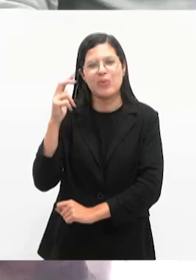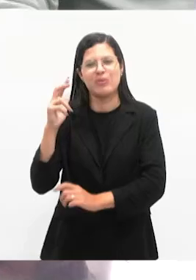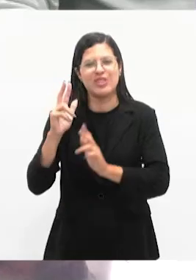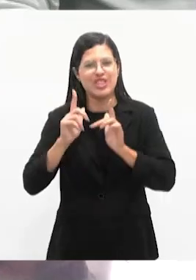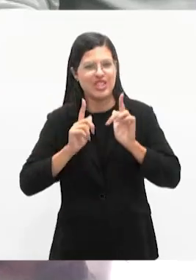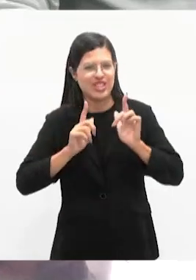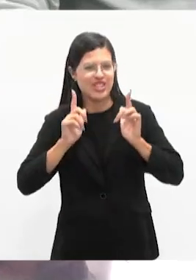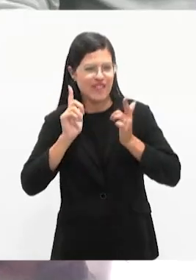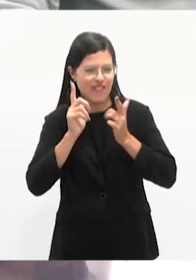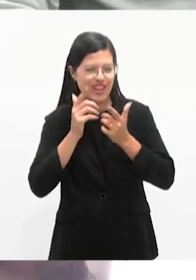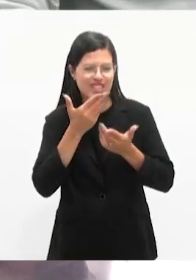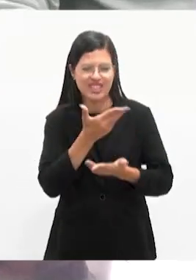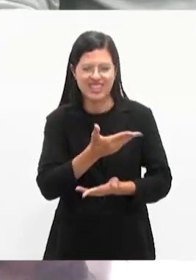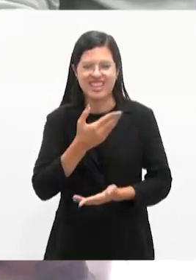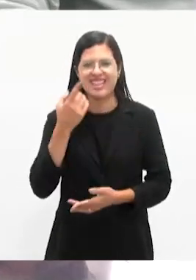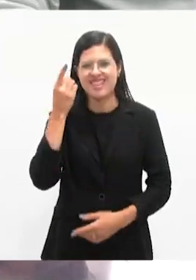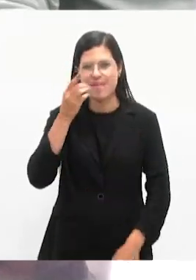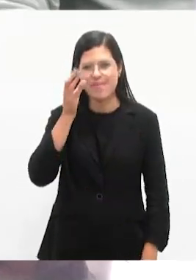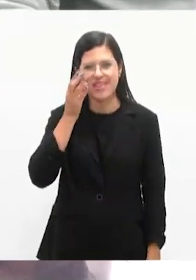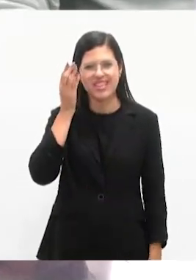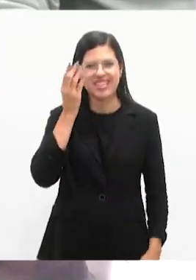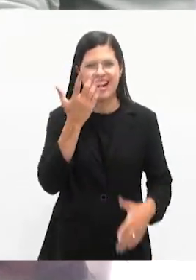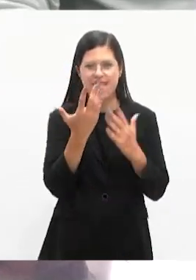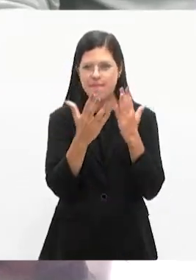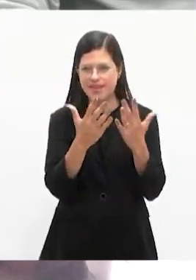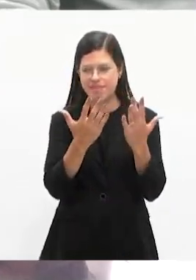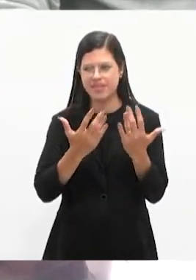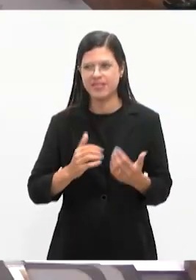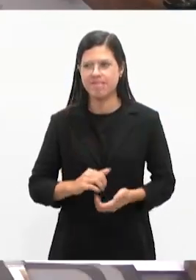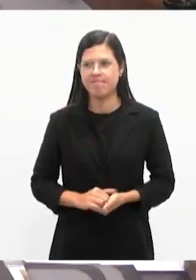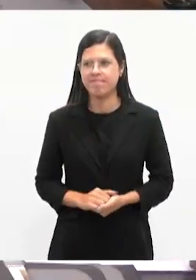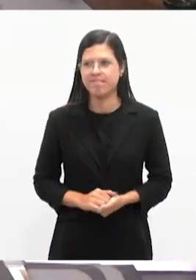para levarmos em conta. Parabéns, deputada Célia.